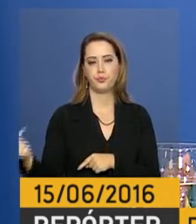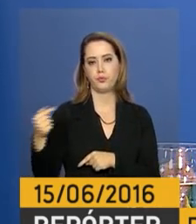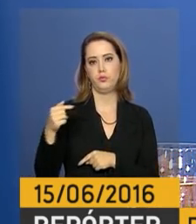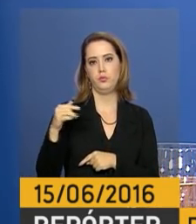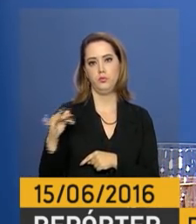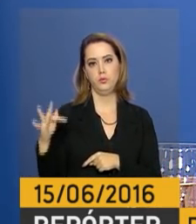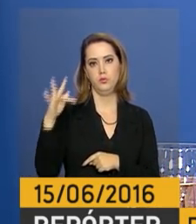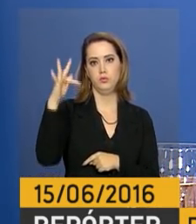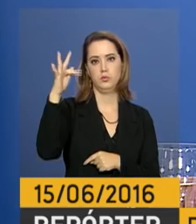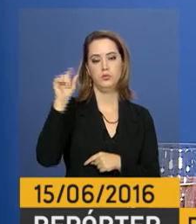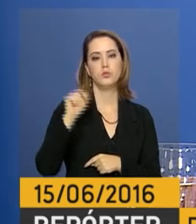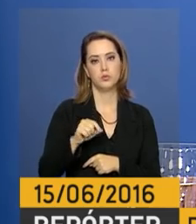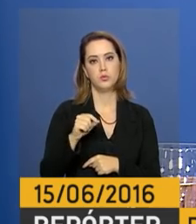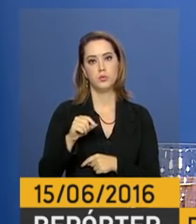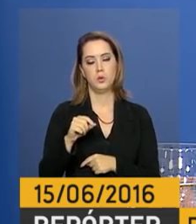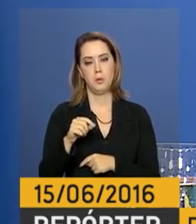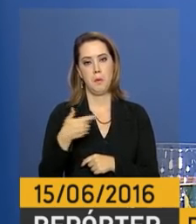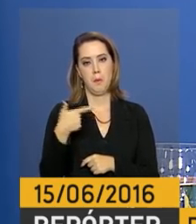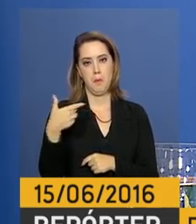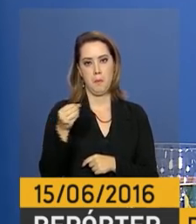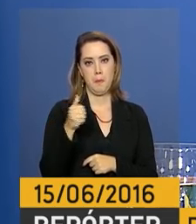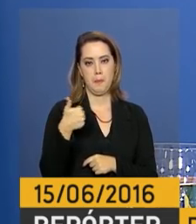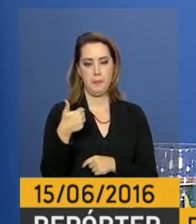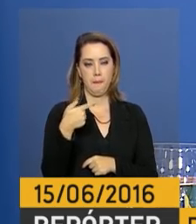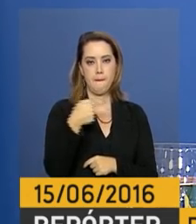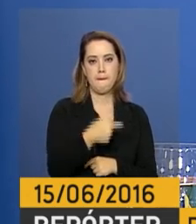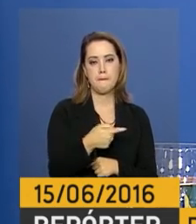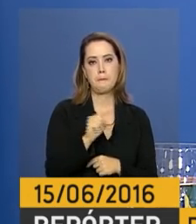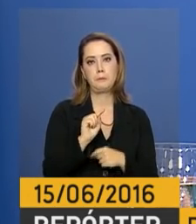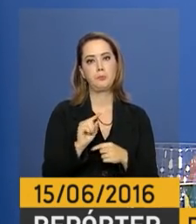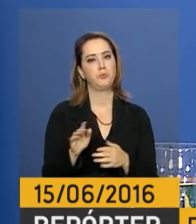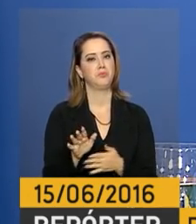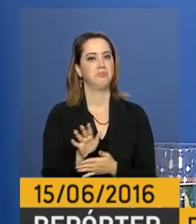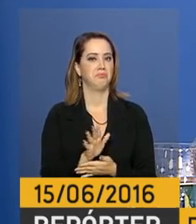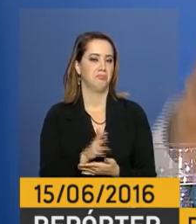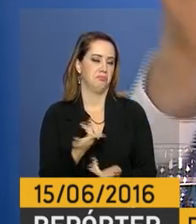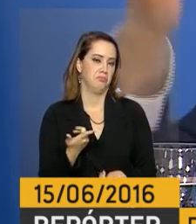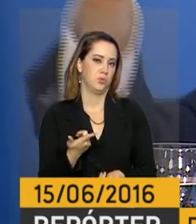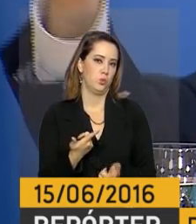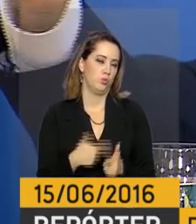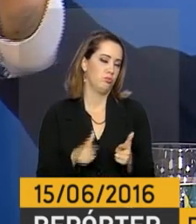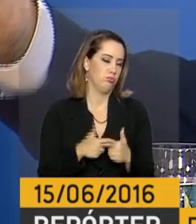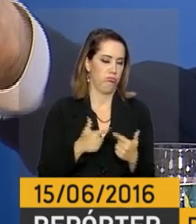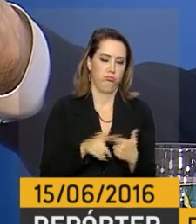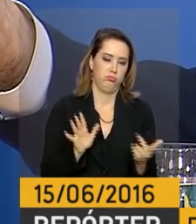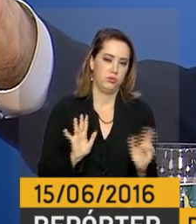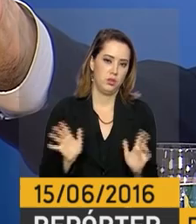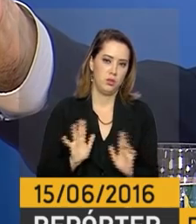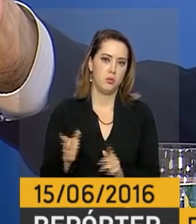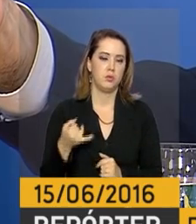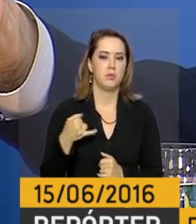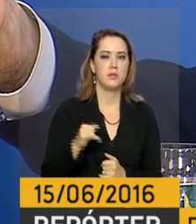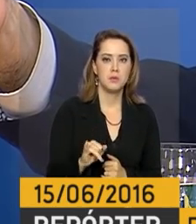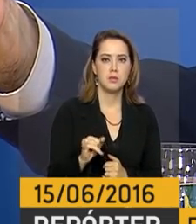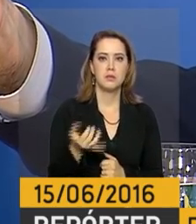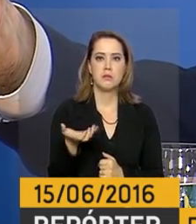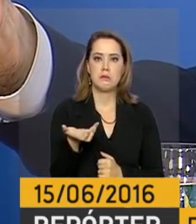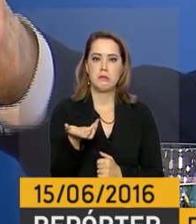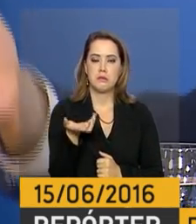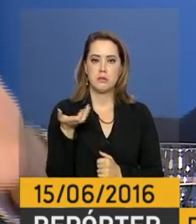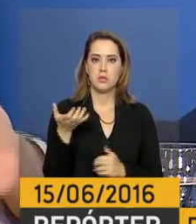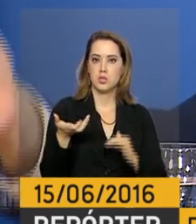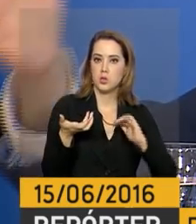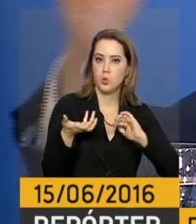Ah, nada impede que o Congresso Nacional decida alocar mais despesas a à